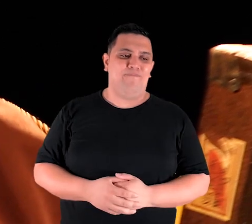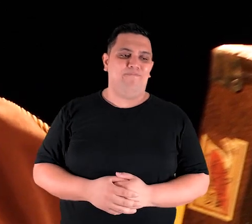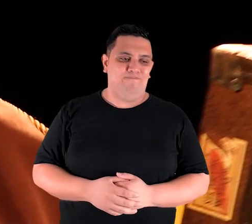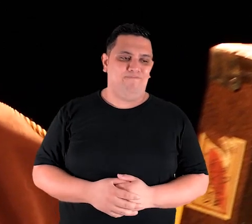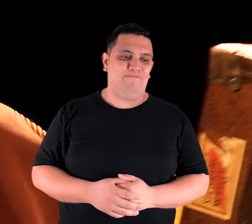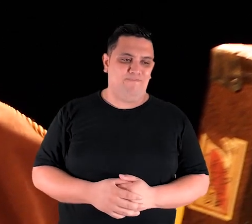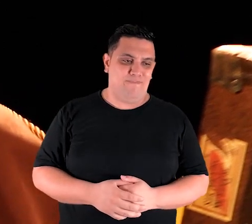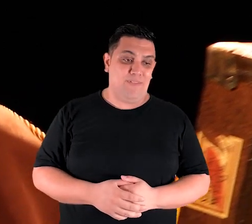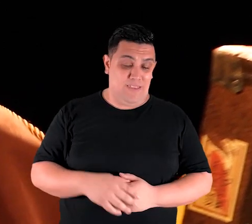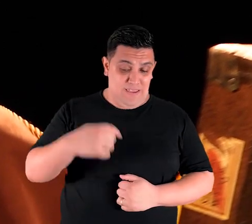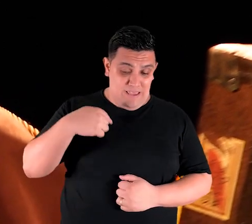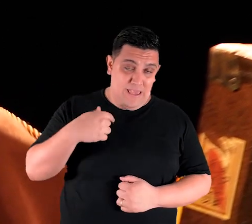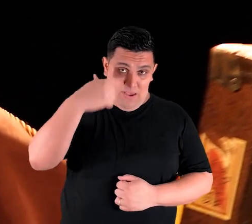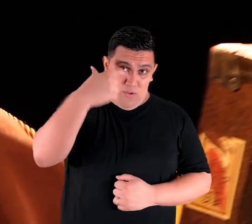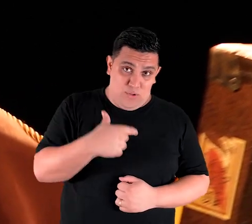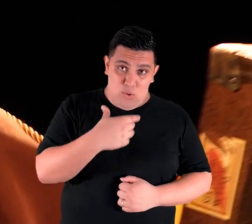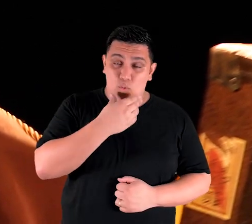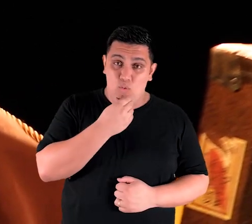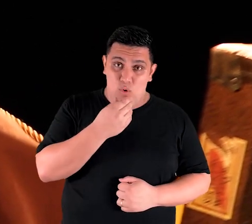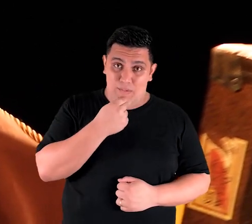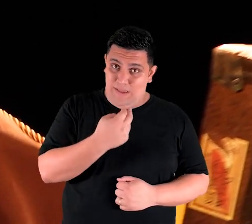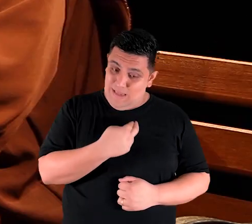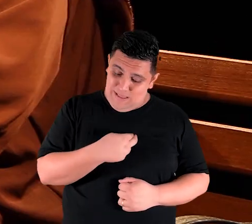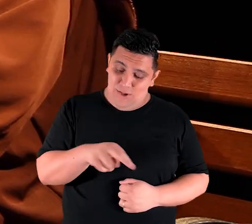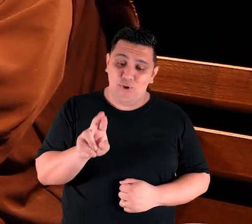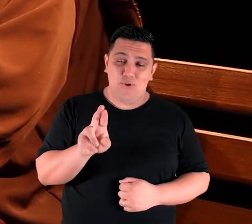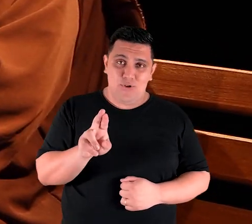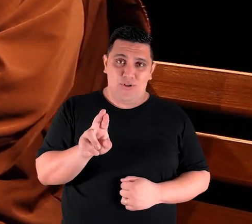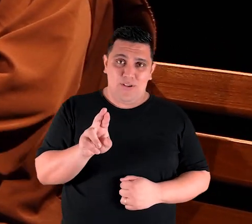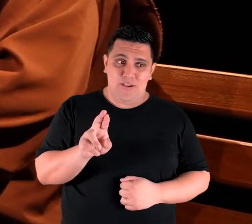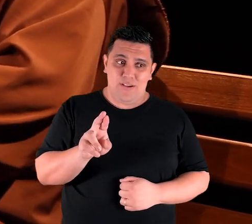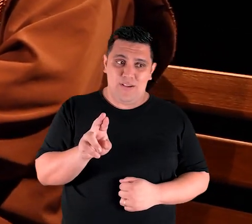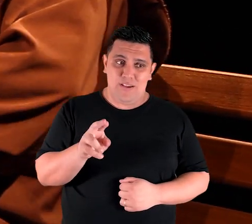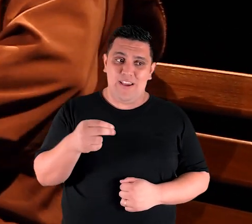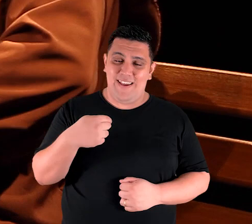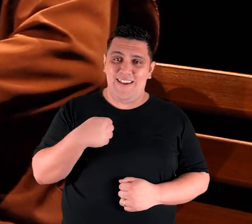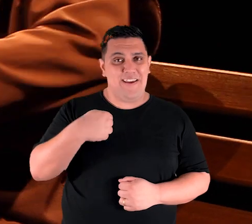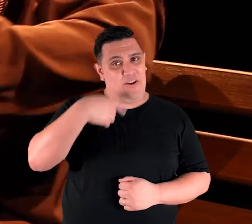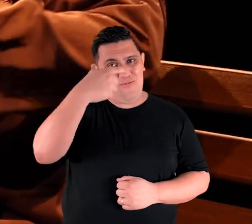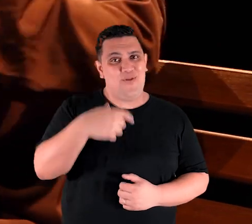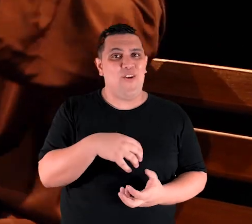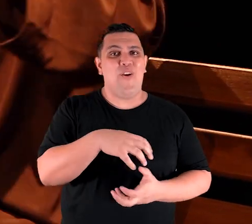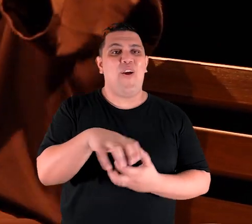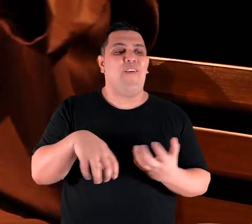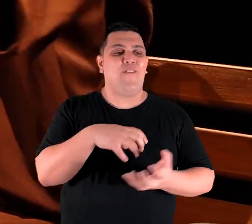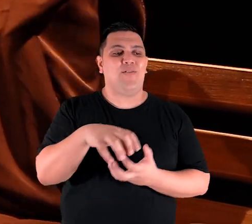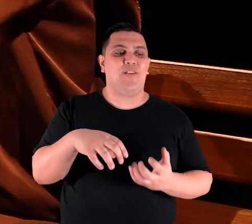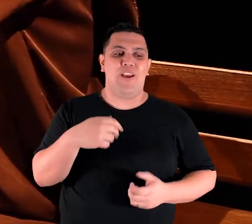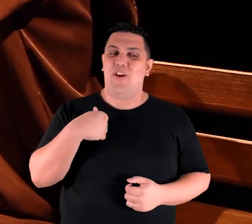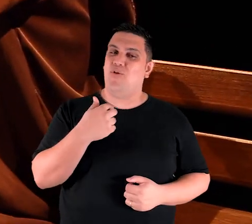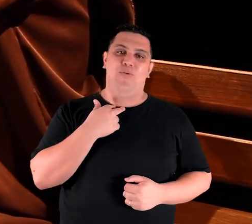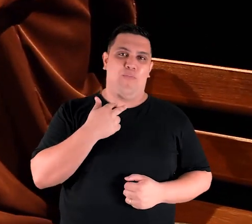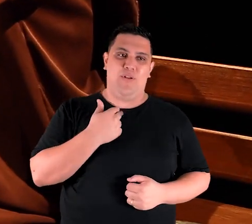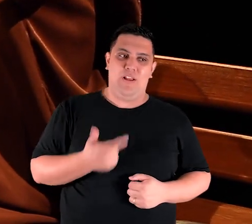Mesmo sendo um homem religioso, um revolucionário como eu não poderia andar desprevenido.